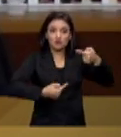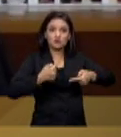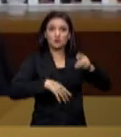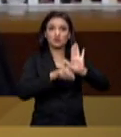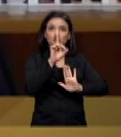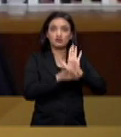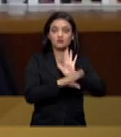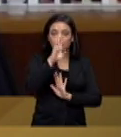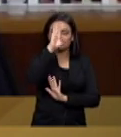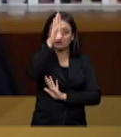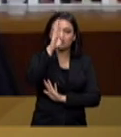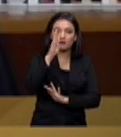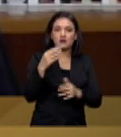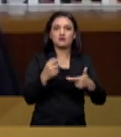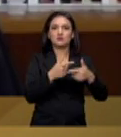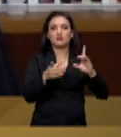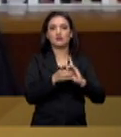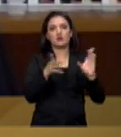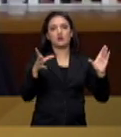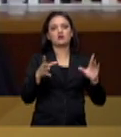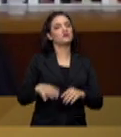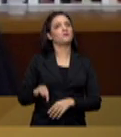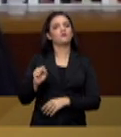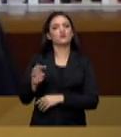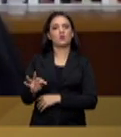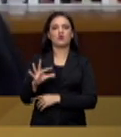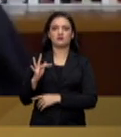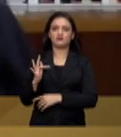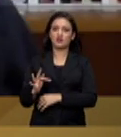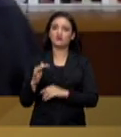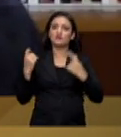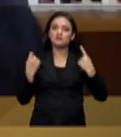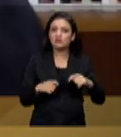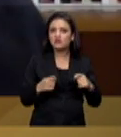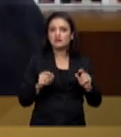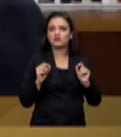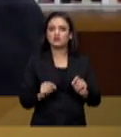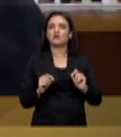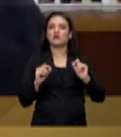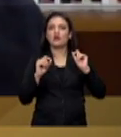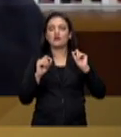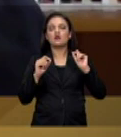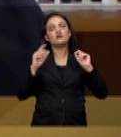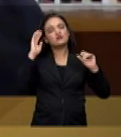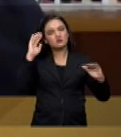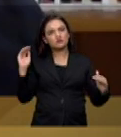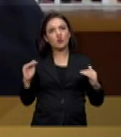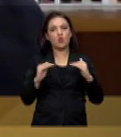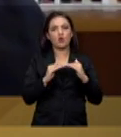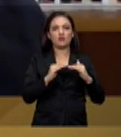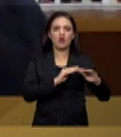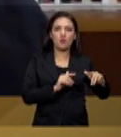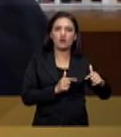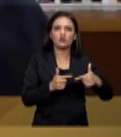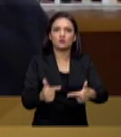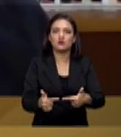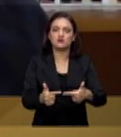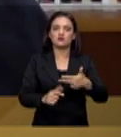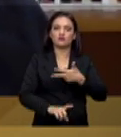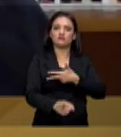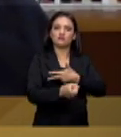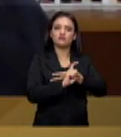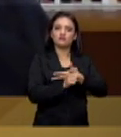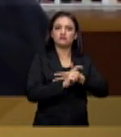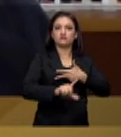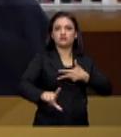Corte deve ser deferente para com a atuação dos poderes legislativo e executivo.